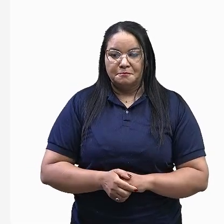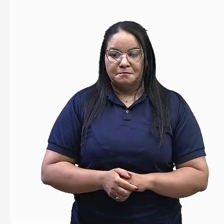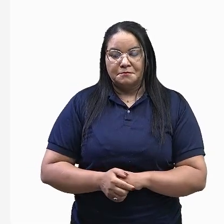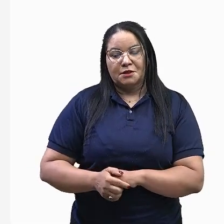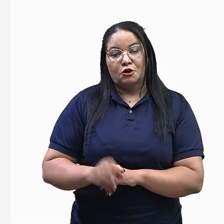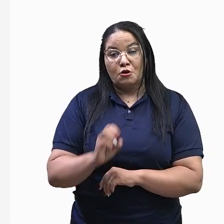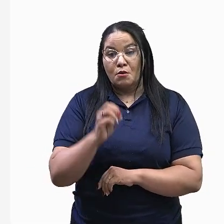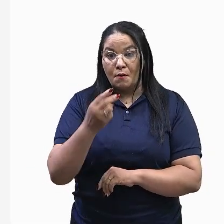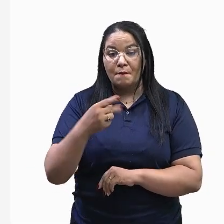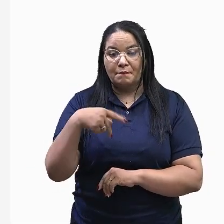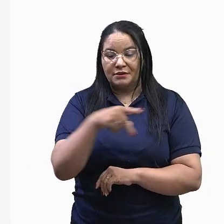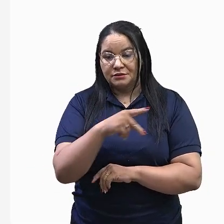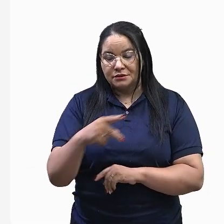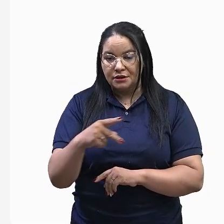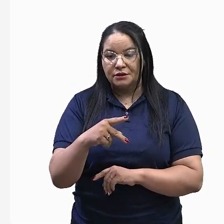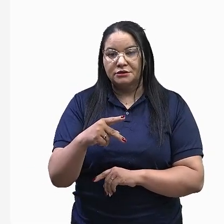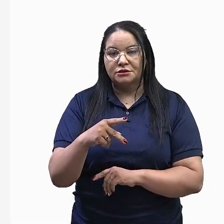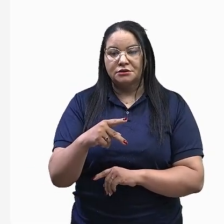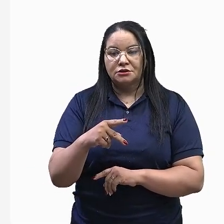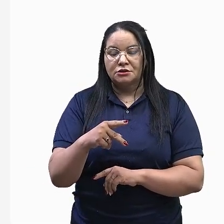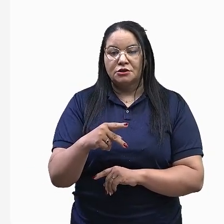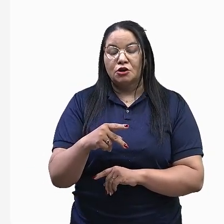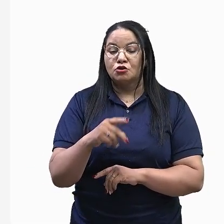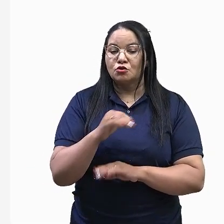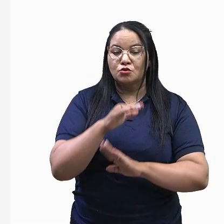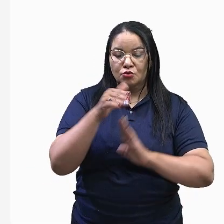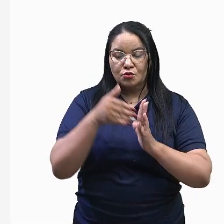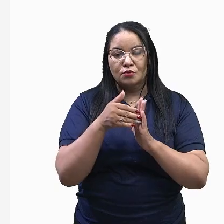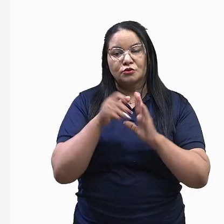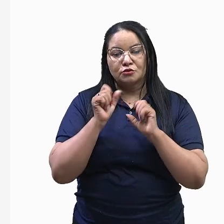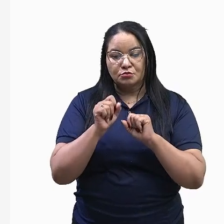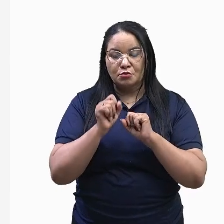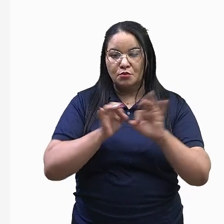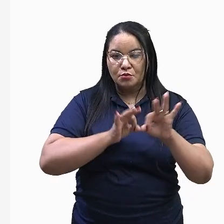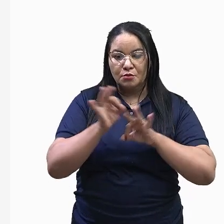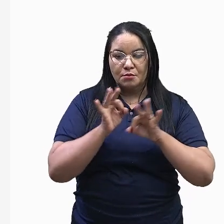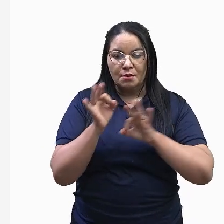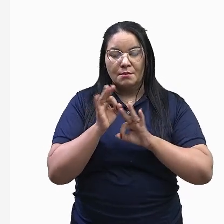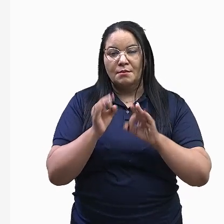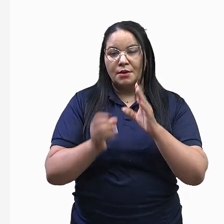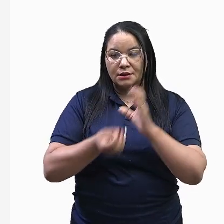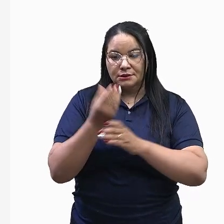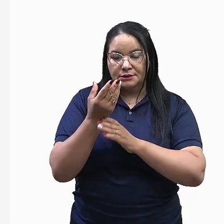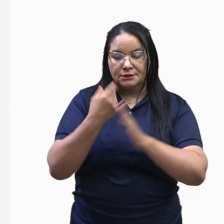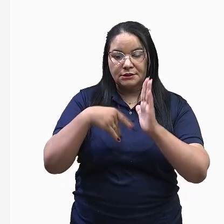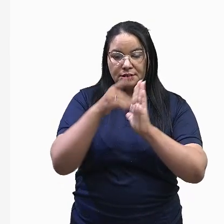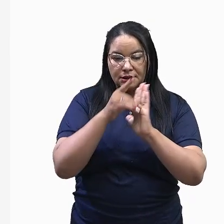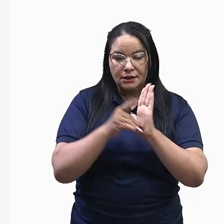presidente da República, né? Então, todos eles podem criar decretos para